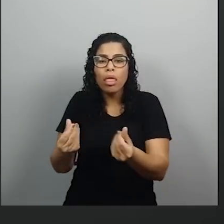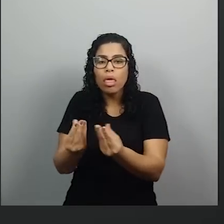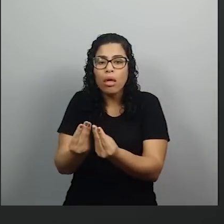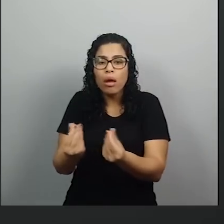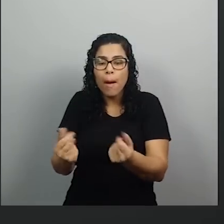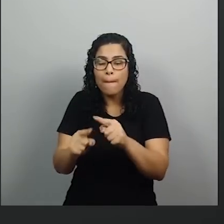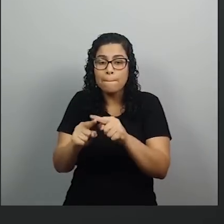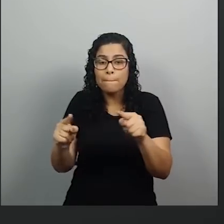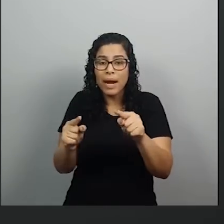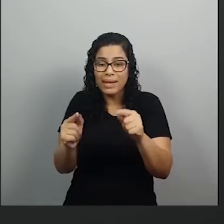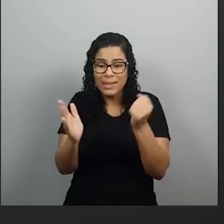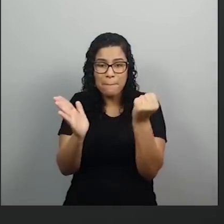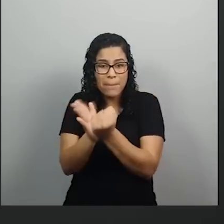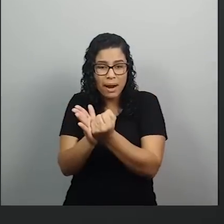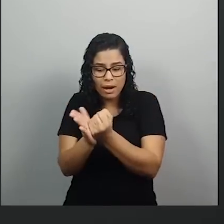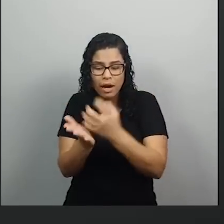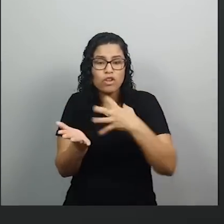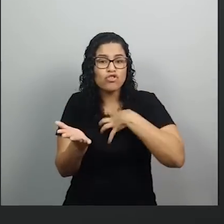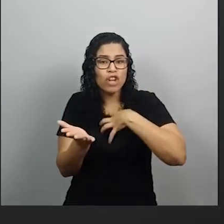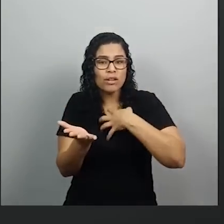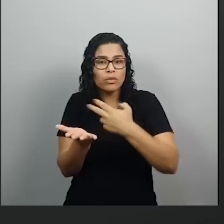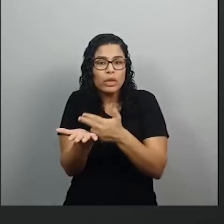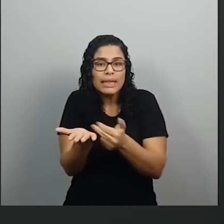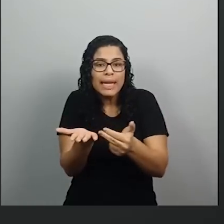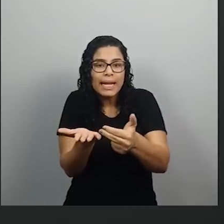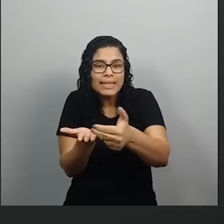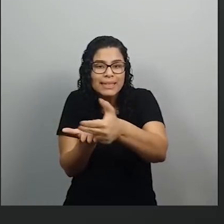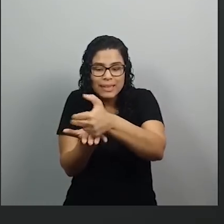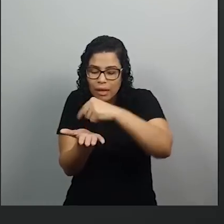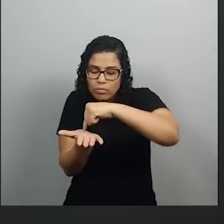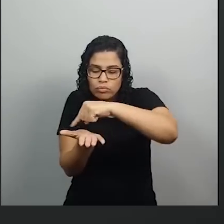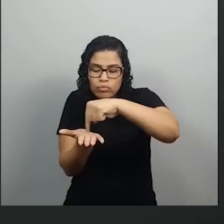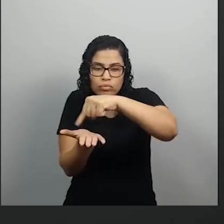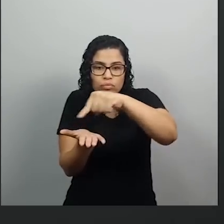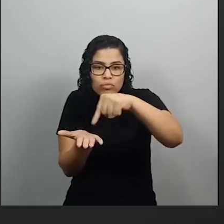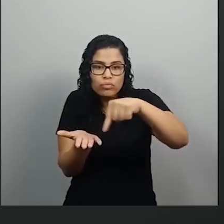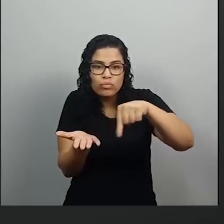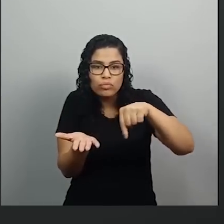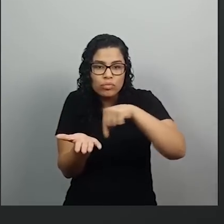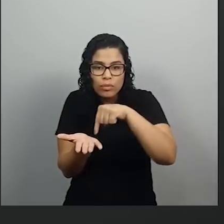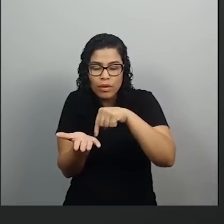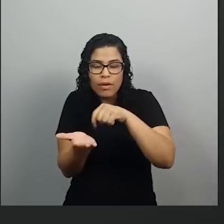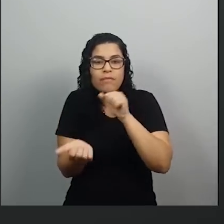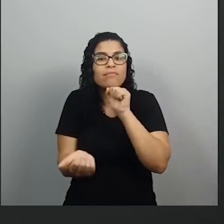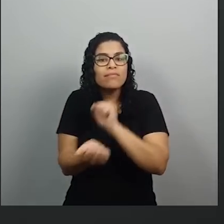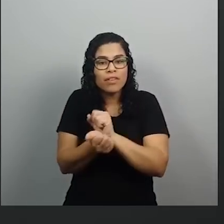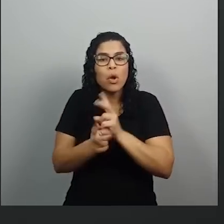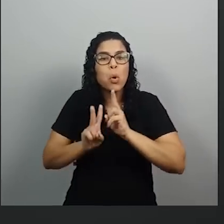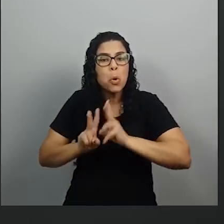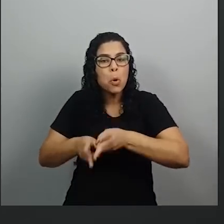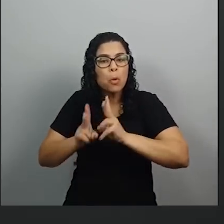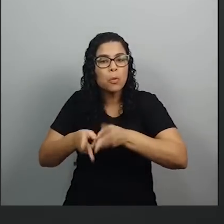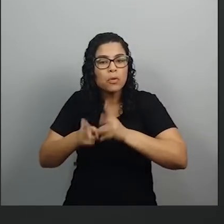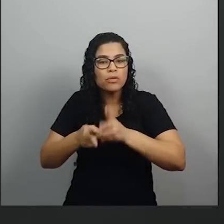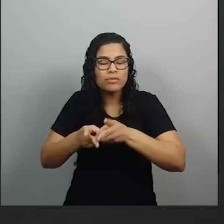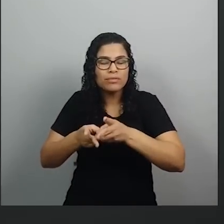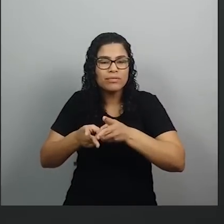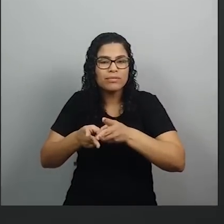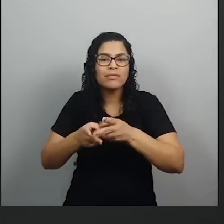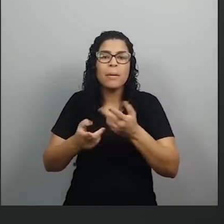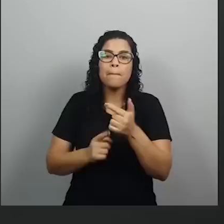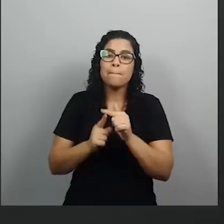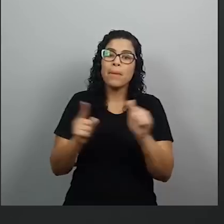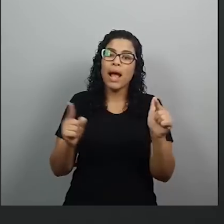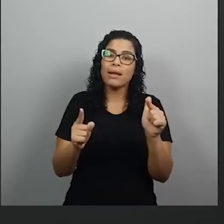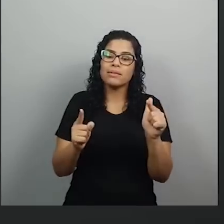a marca, todo o formato dele ficou. Um molde, um contramolde. Então, o formato está ali, mas ele